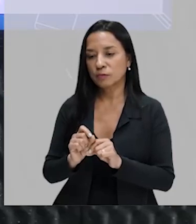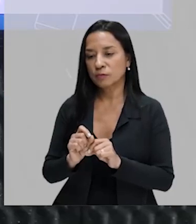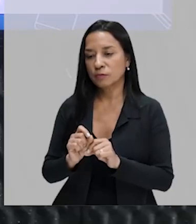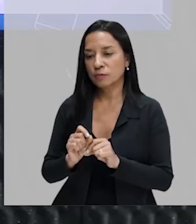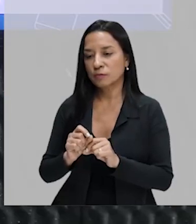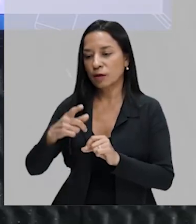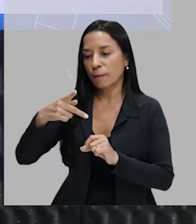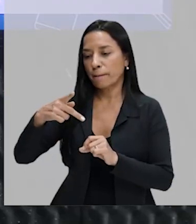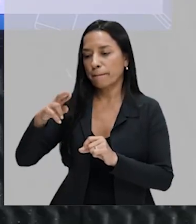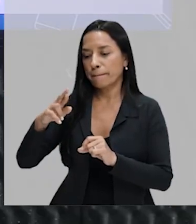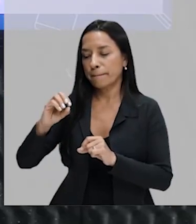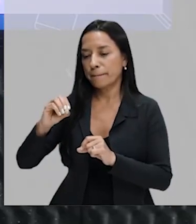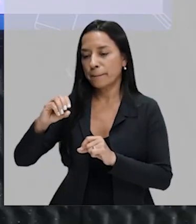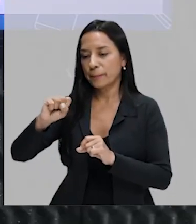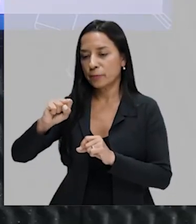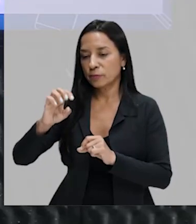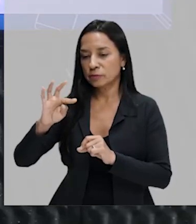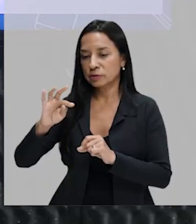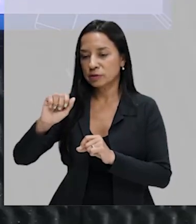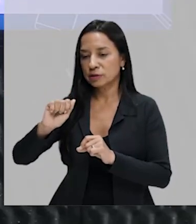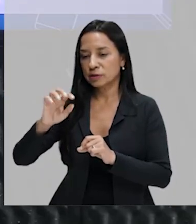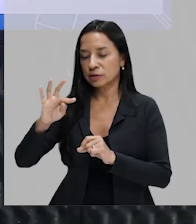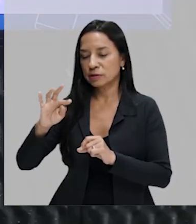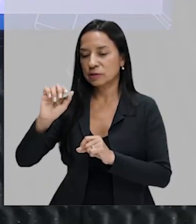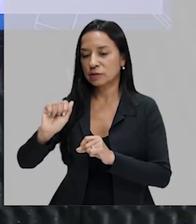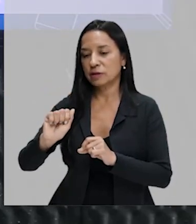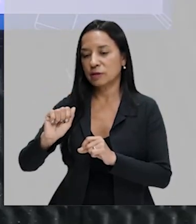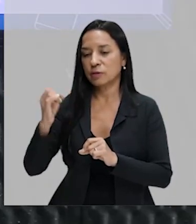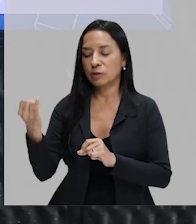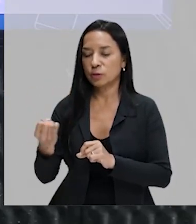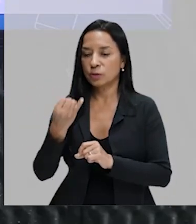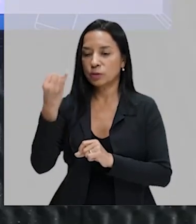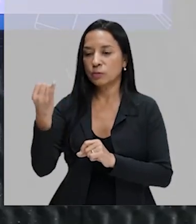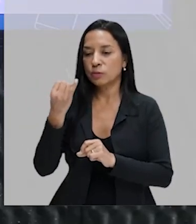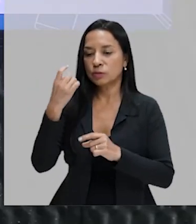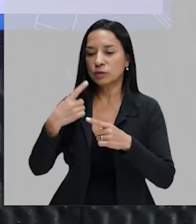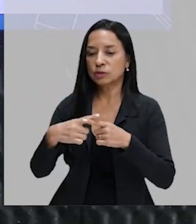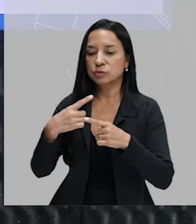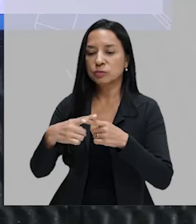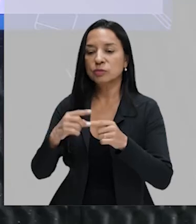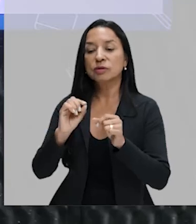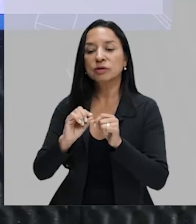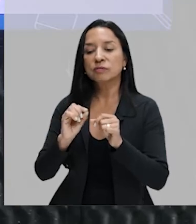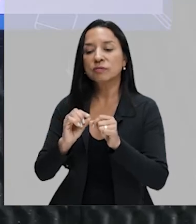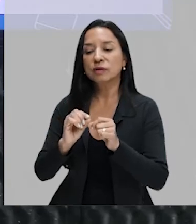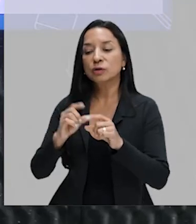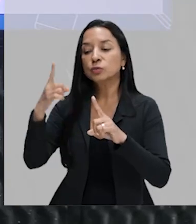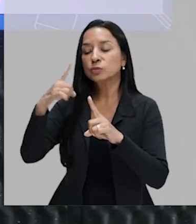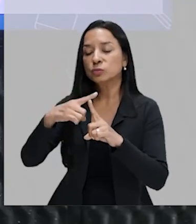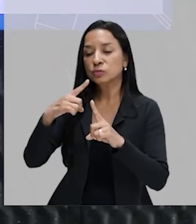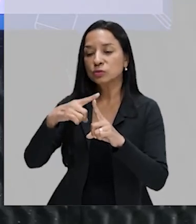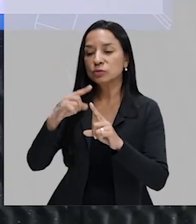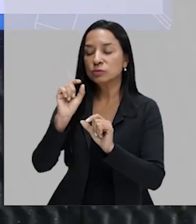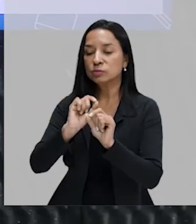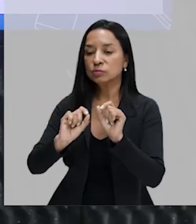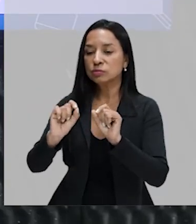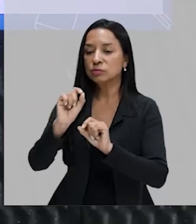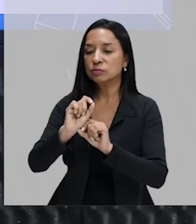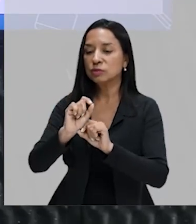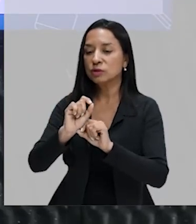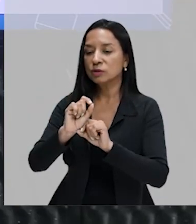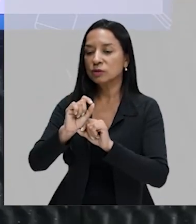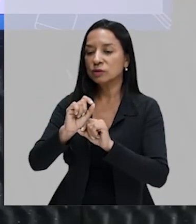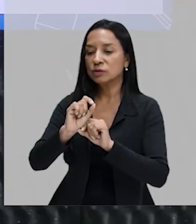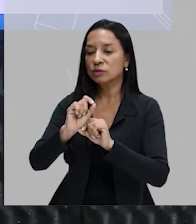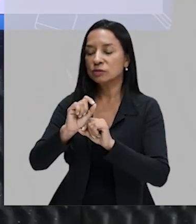como próstata, tá? A próstata, ela é importante porque ela produz um tipo de